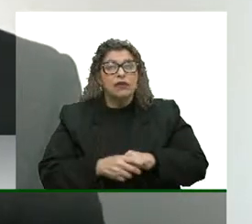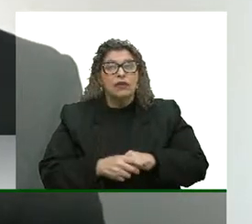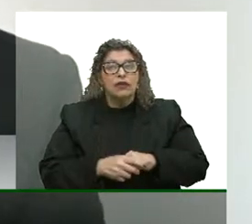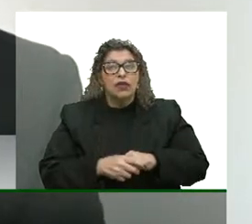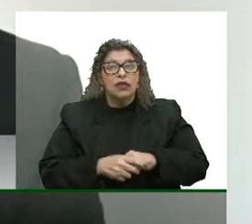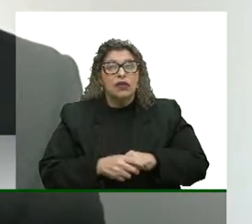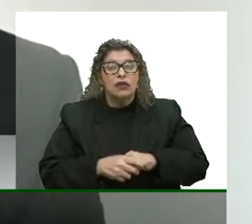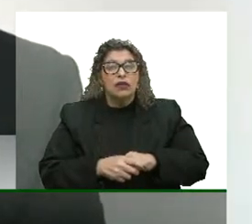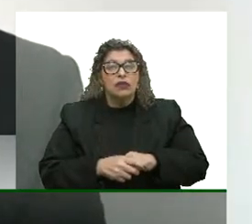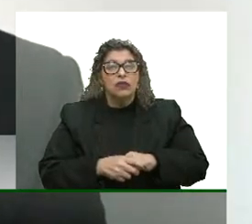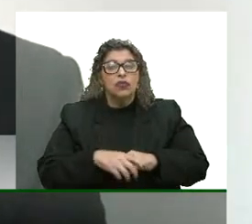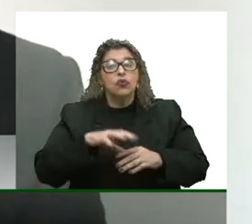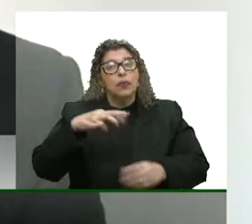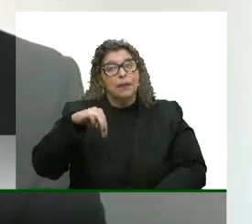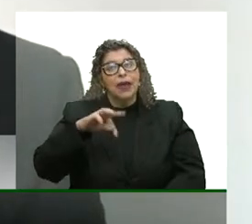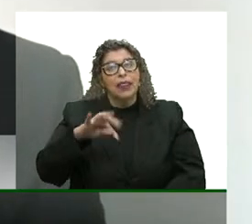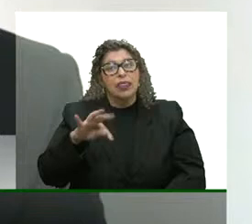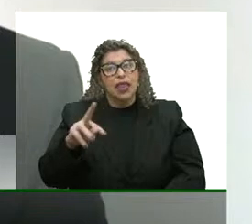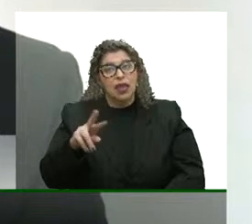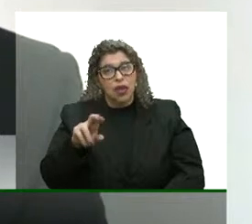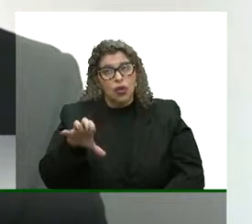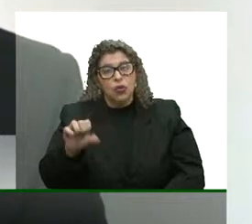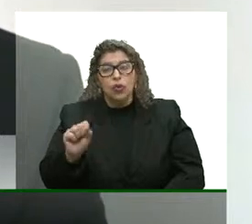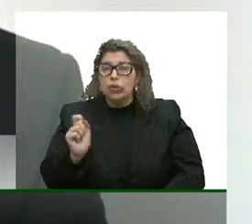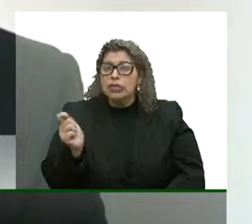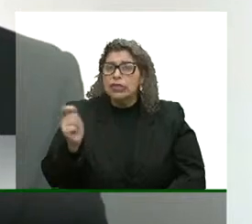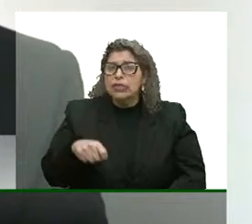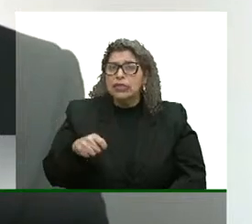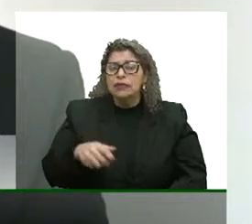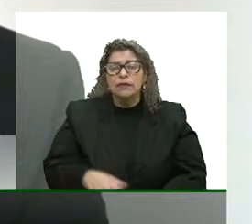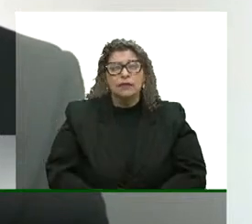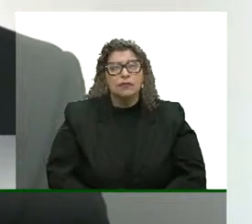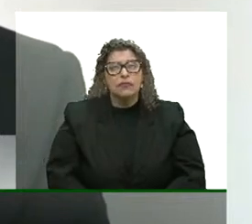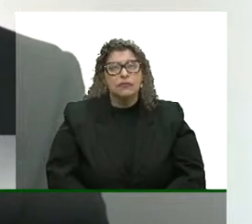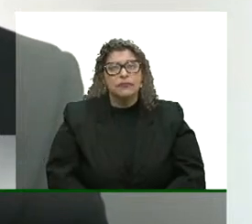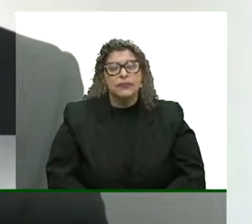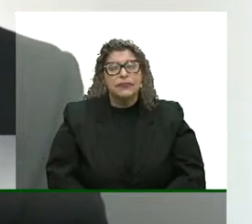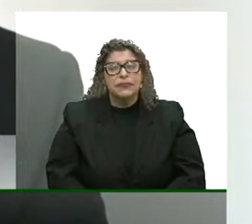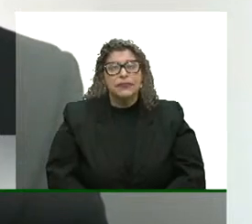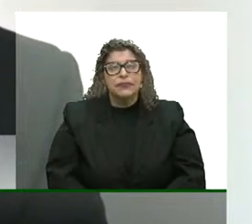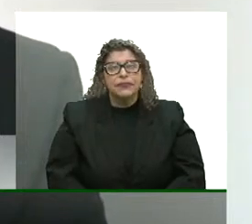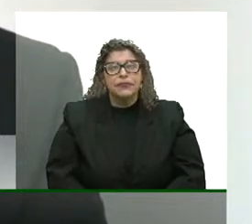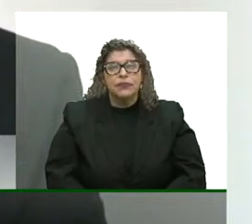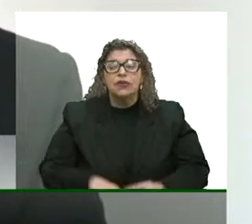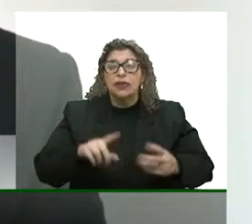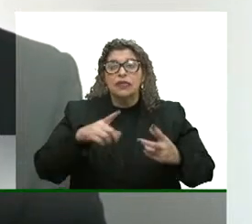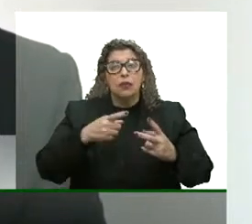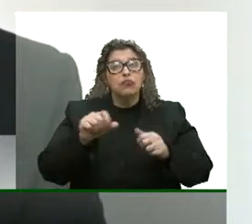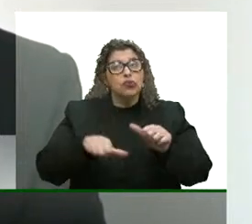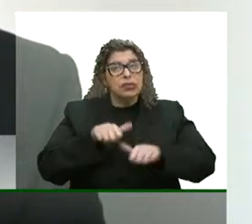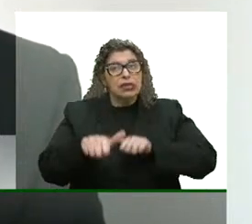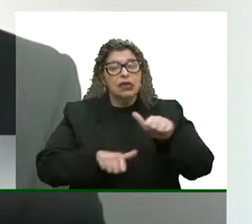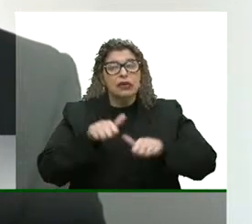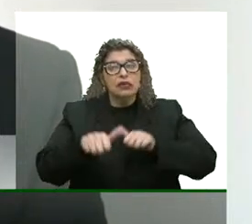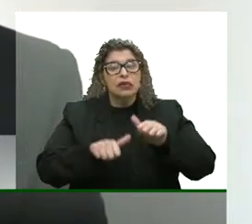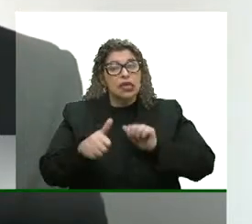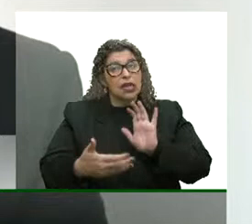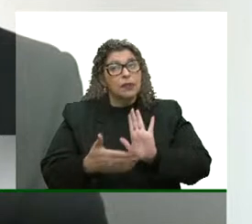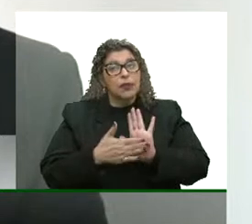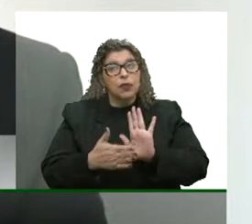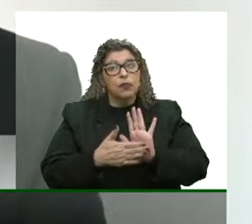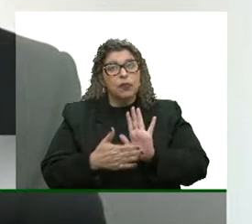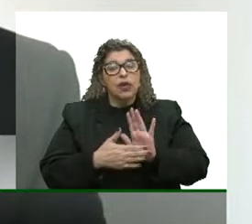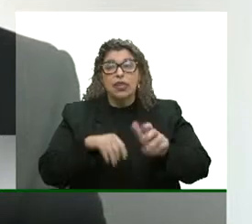do deputado Matheus Vespe, se esta alteração que ele propõe